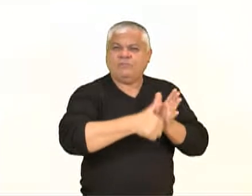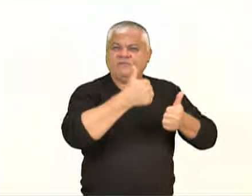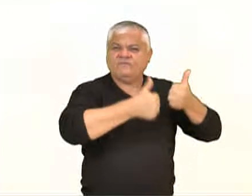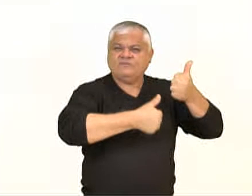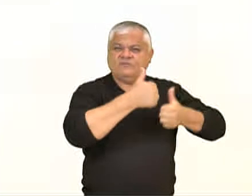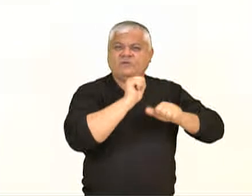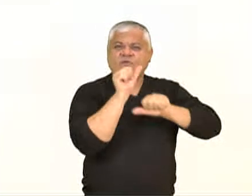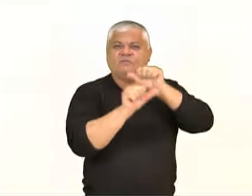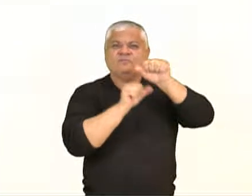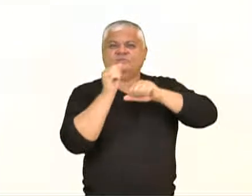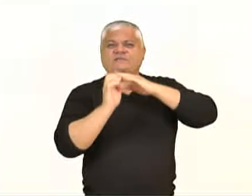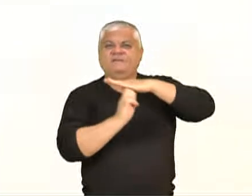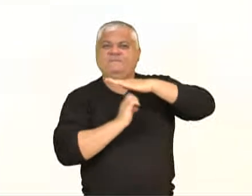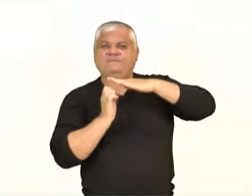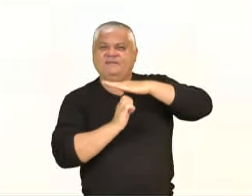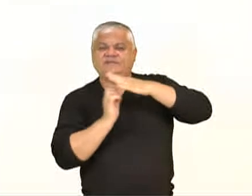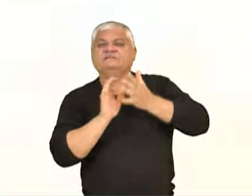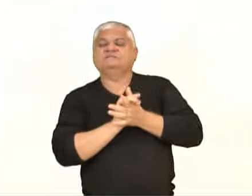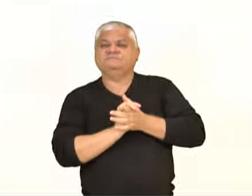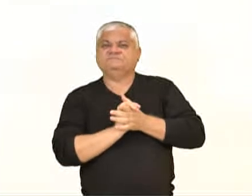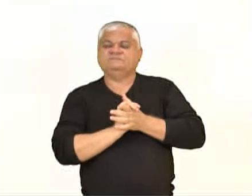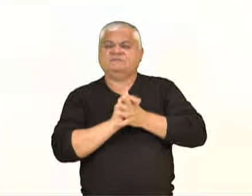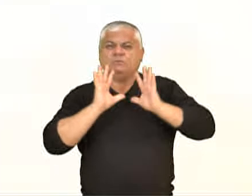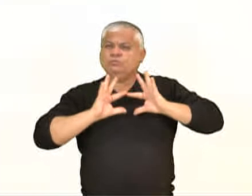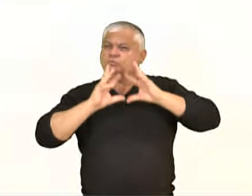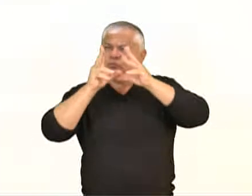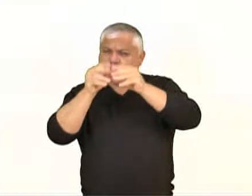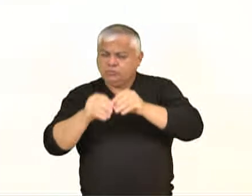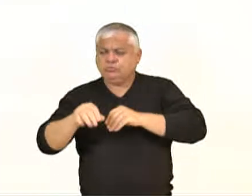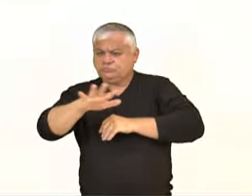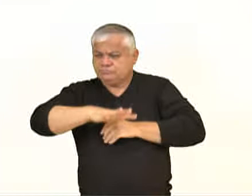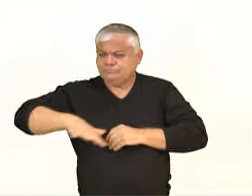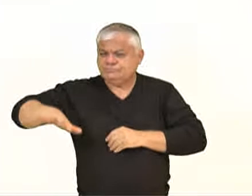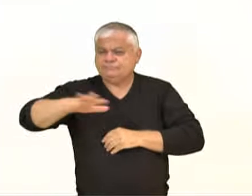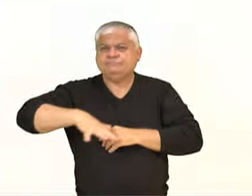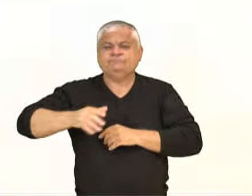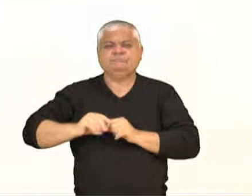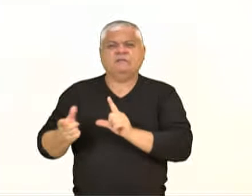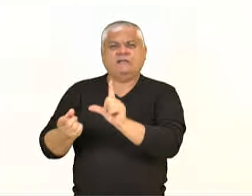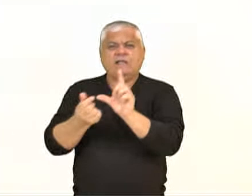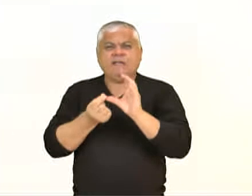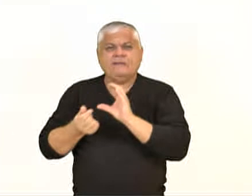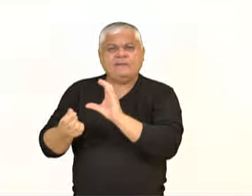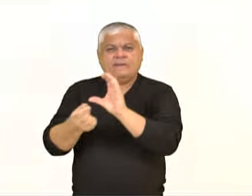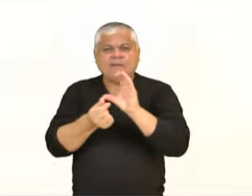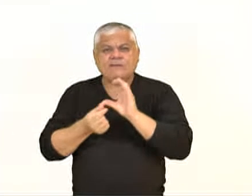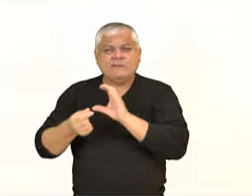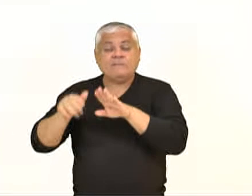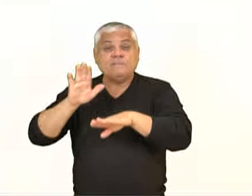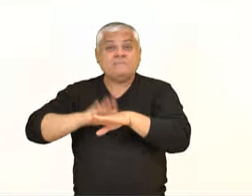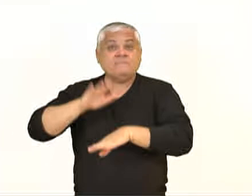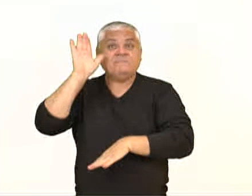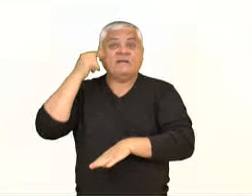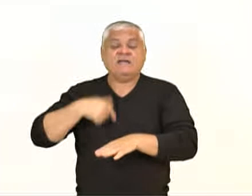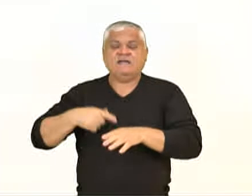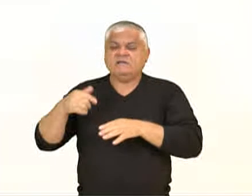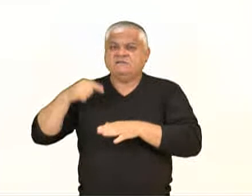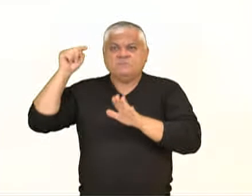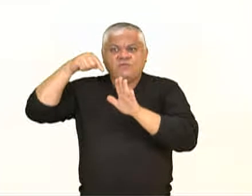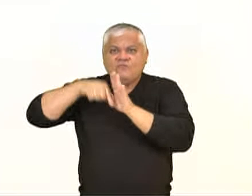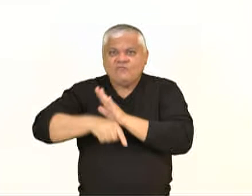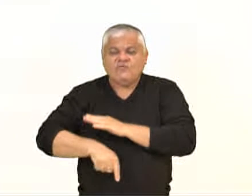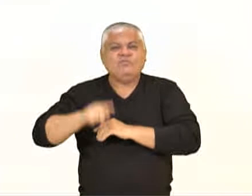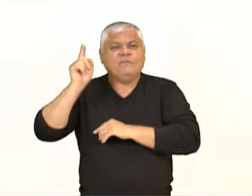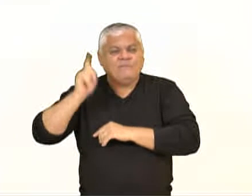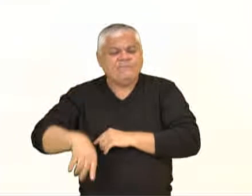empresa. E como em toda a cadeia de negócios capitalistas, quanto maior a complexidade dos negócios, mais ela